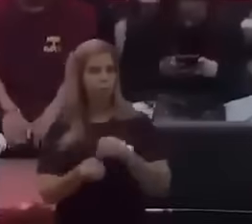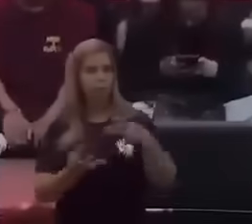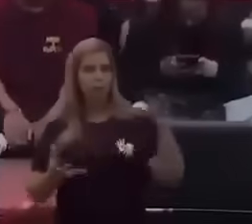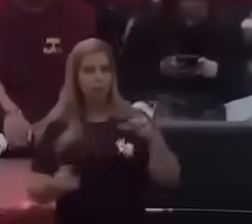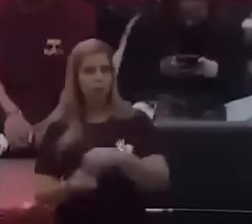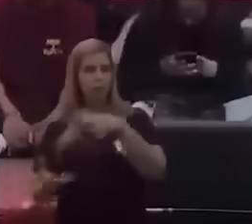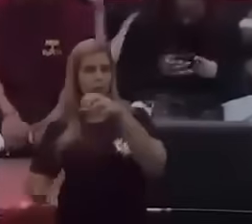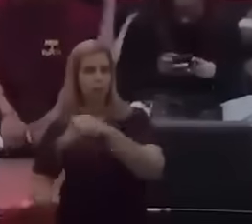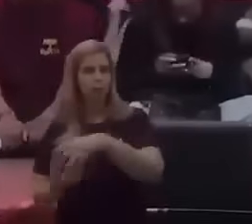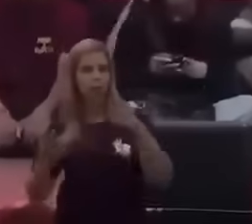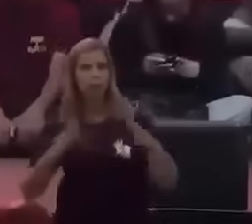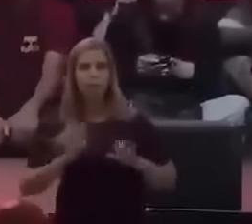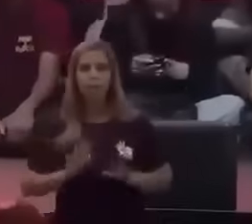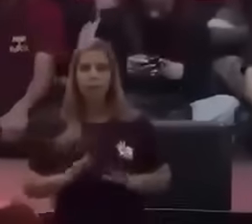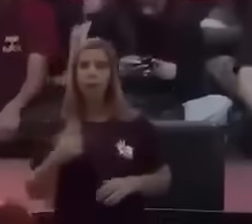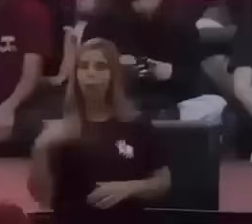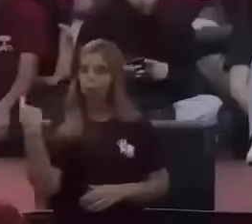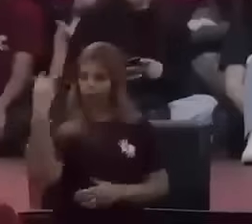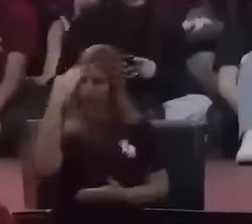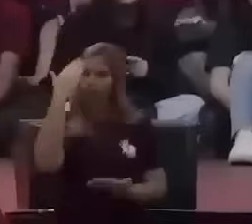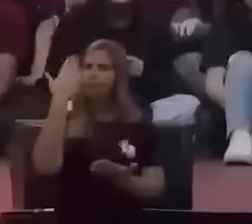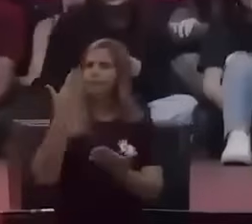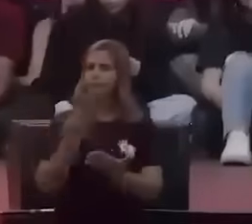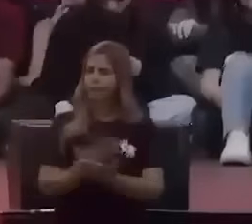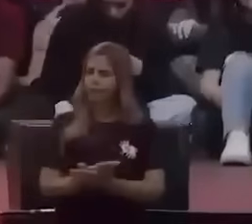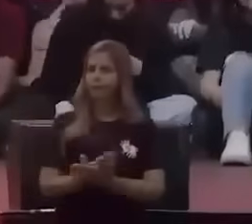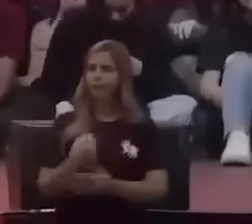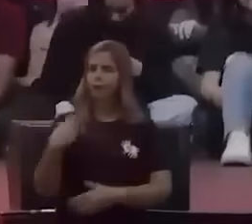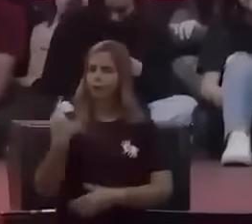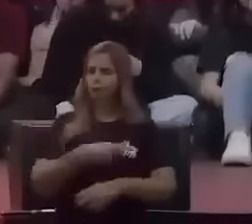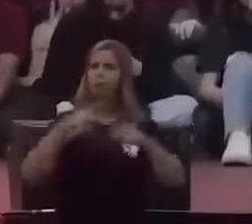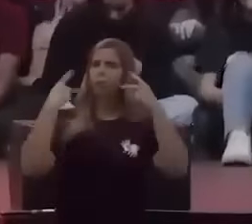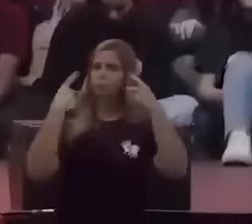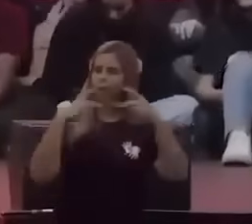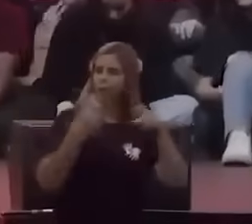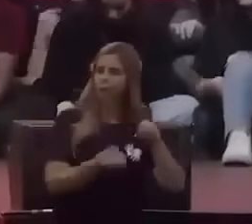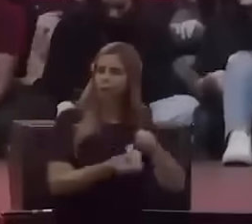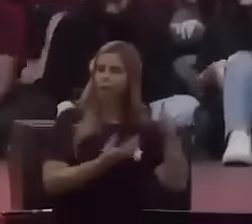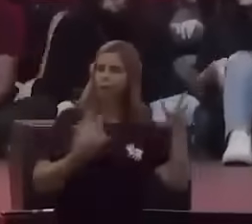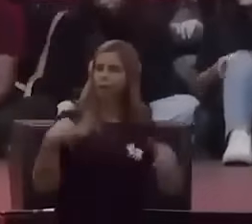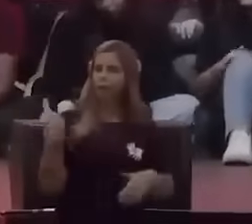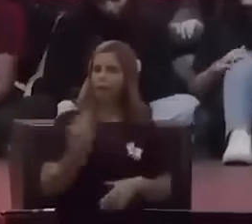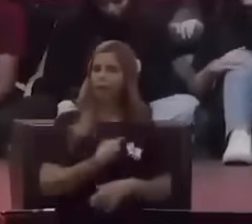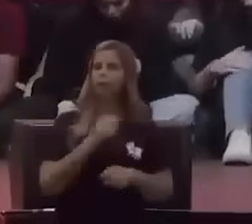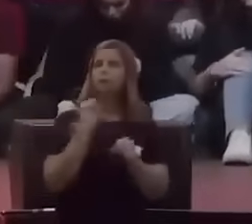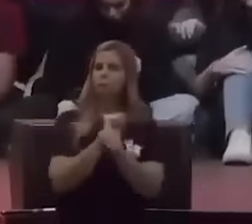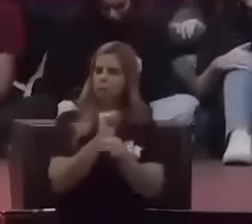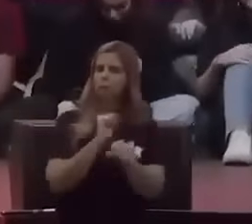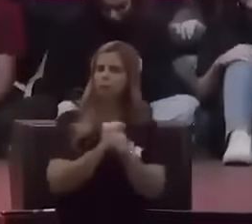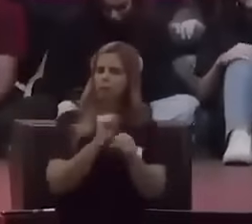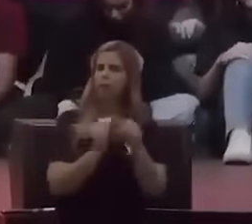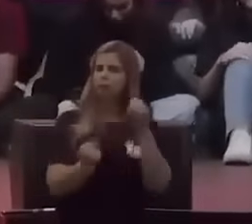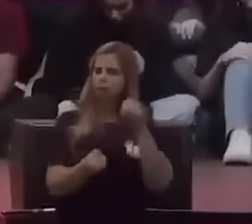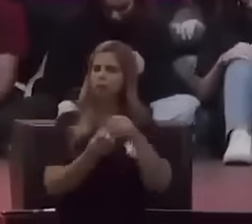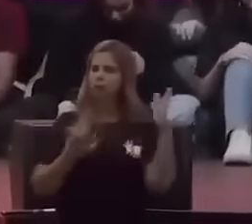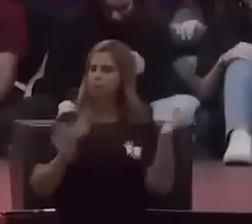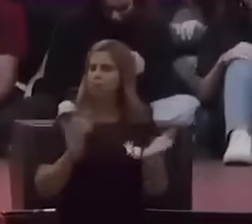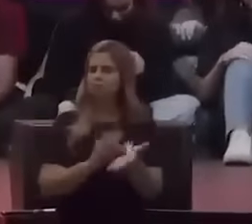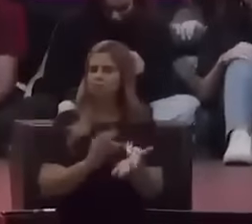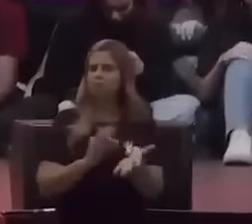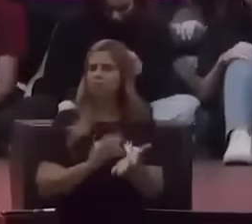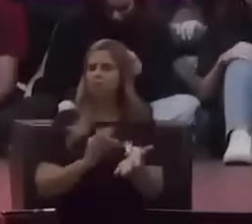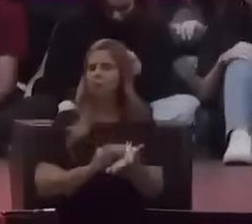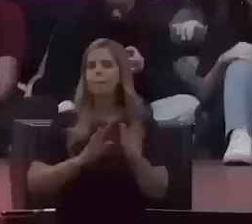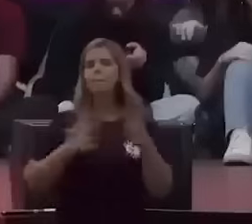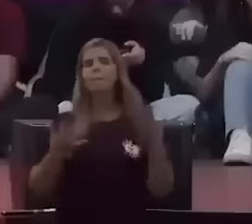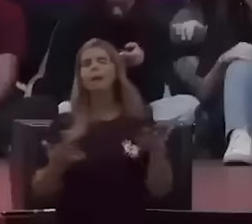e nós cremos em milagres, e nós pregamos sobre milagres, e nós esperamos milagres. Mas a